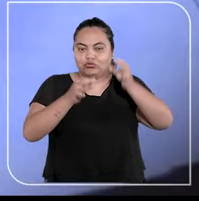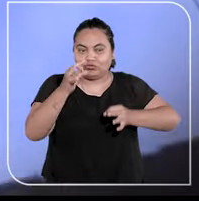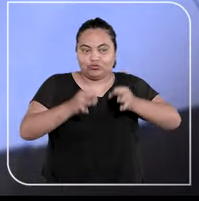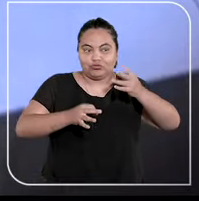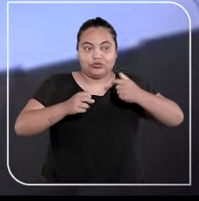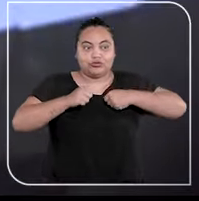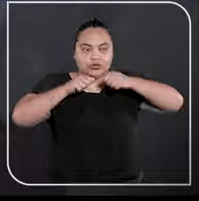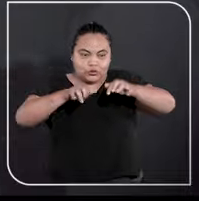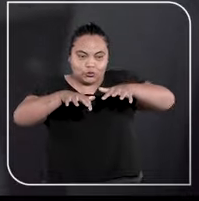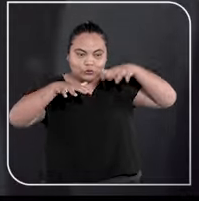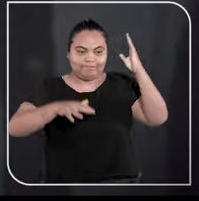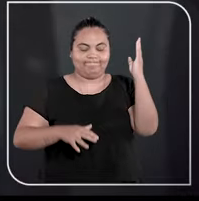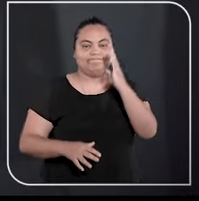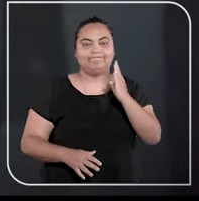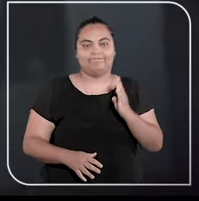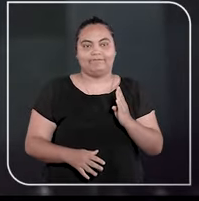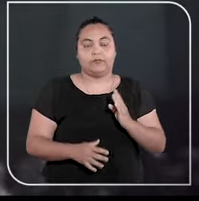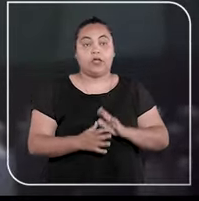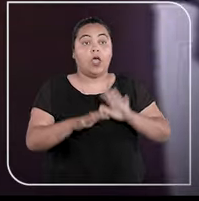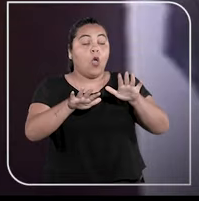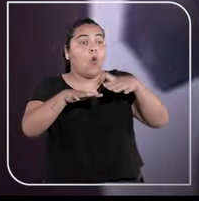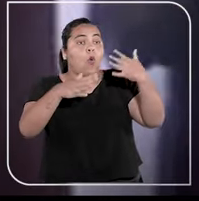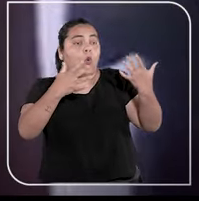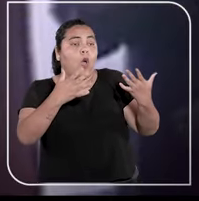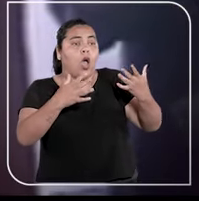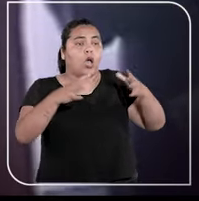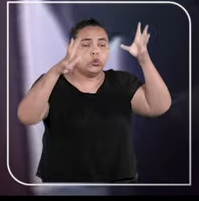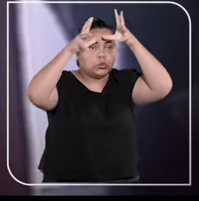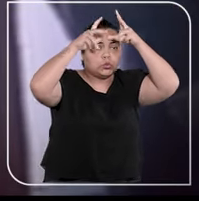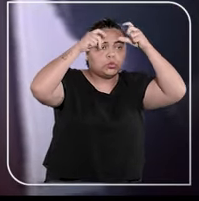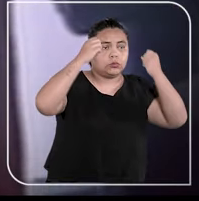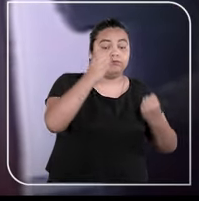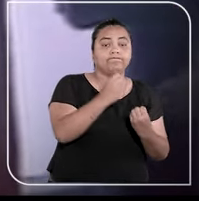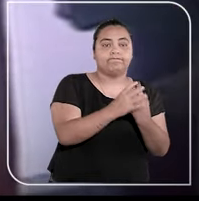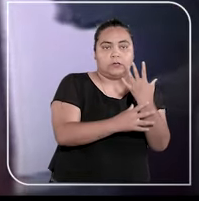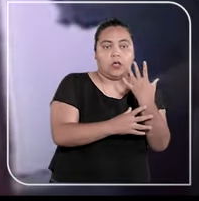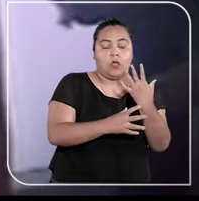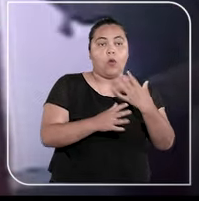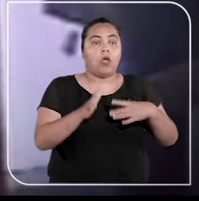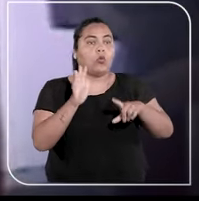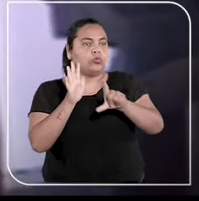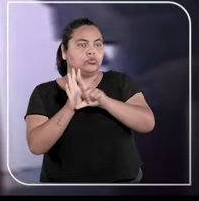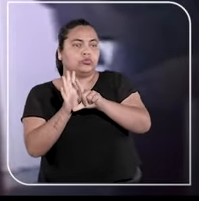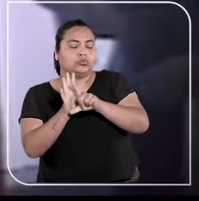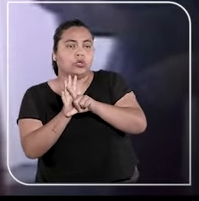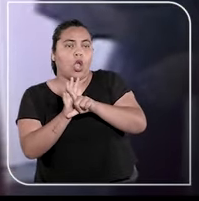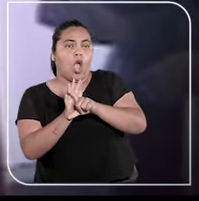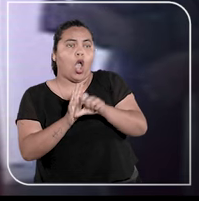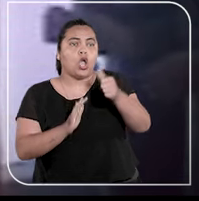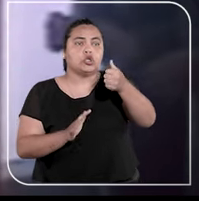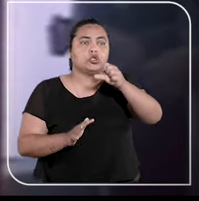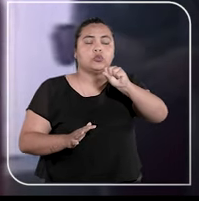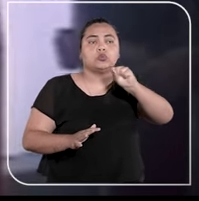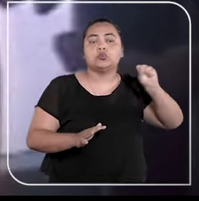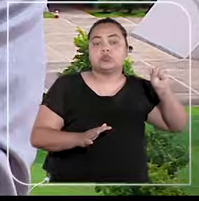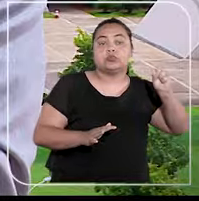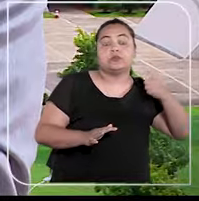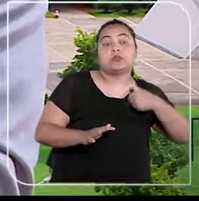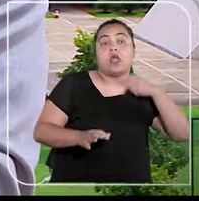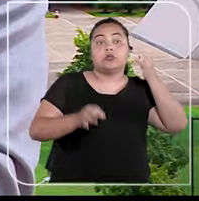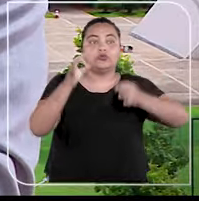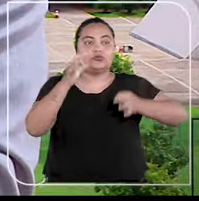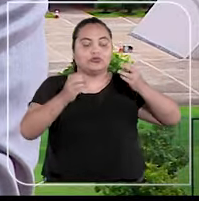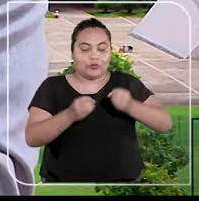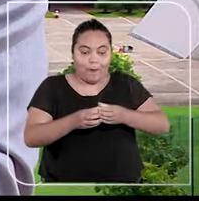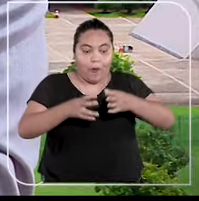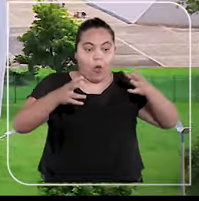Justiça que emergia no Brasil. Quando o tribunal foi criado, com a Constituição de 88, a